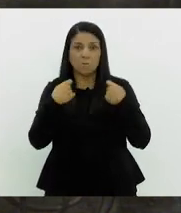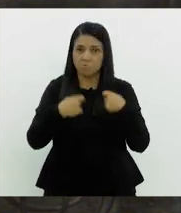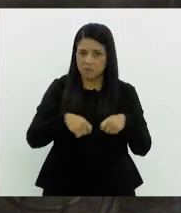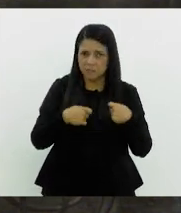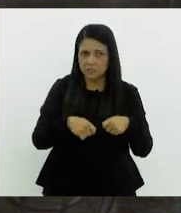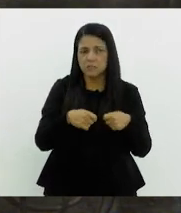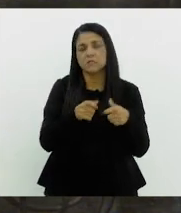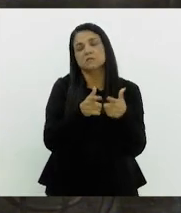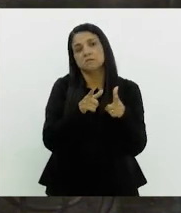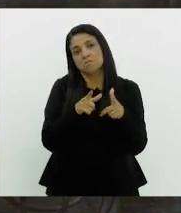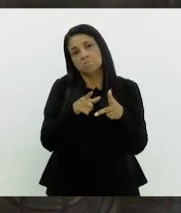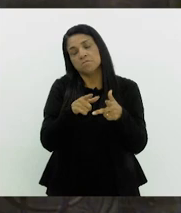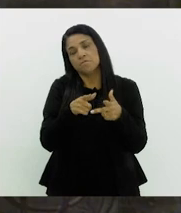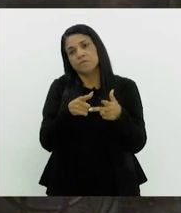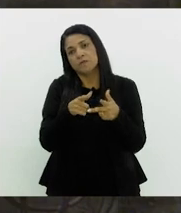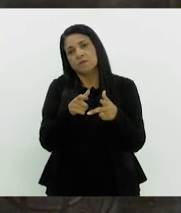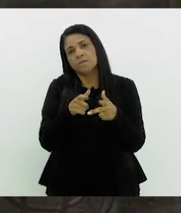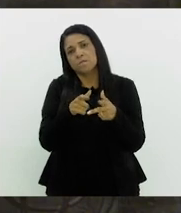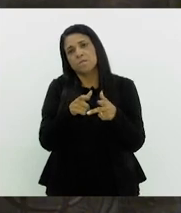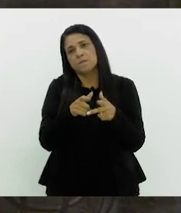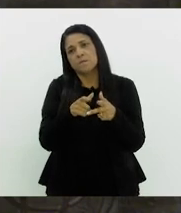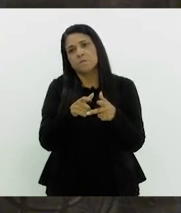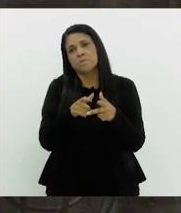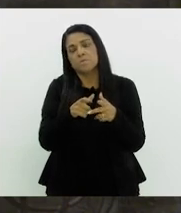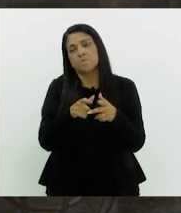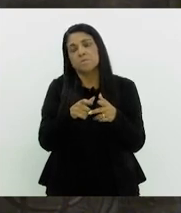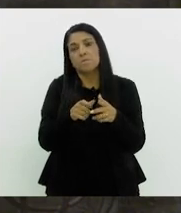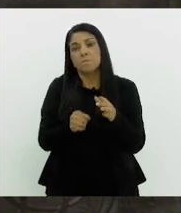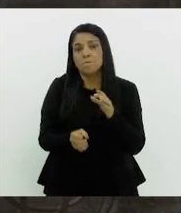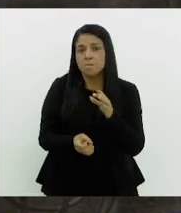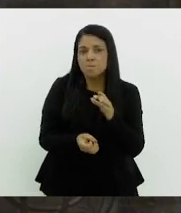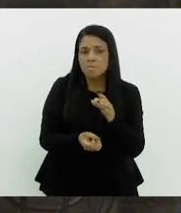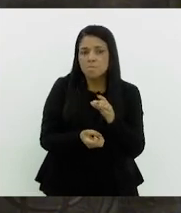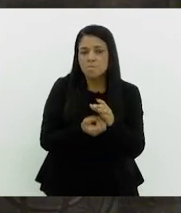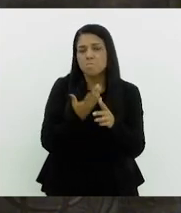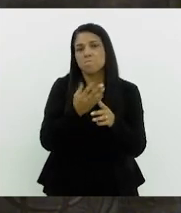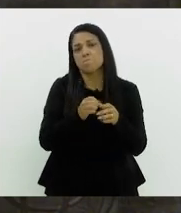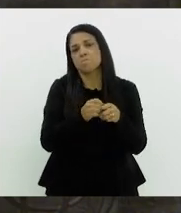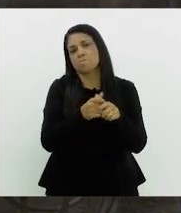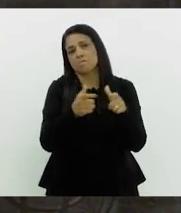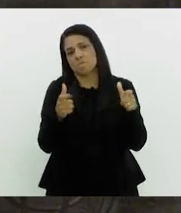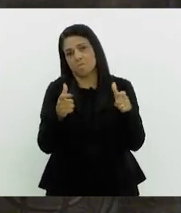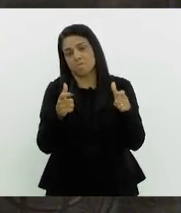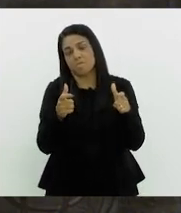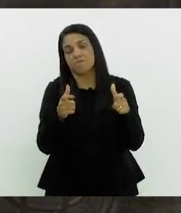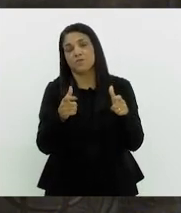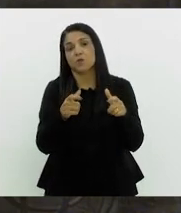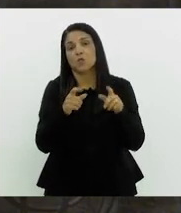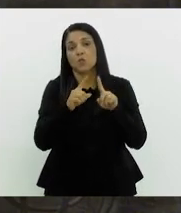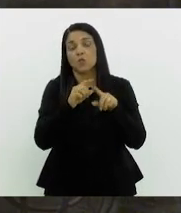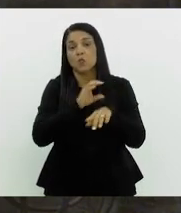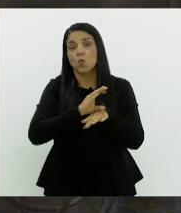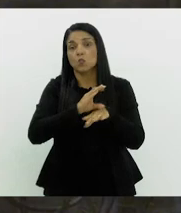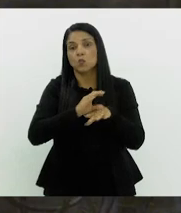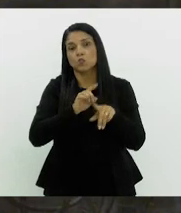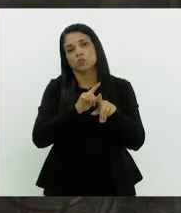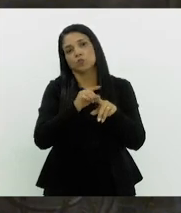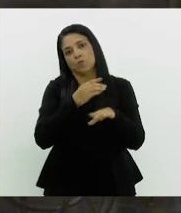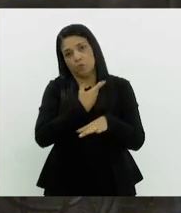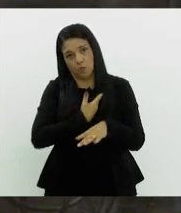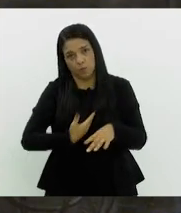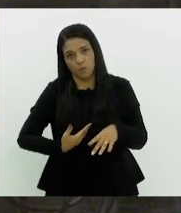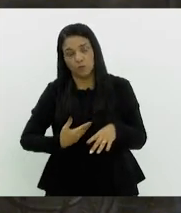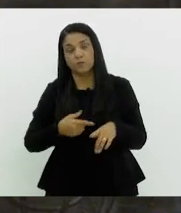origem através de concurso público, e assim tem que ser, mas a vontade popular está aqui. E o papel